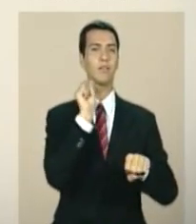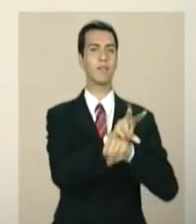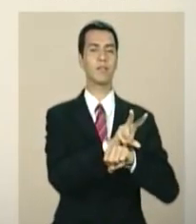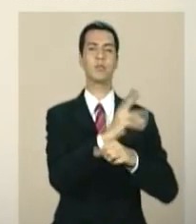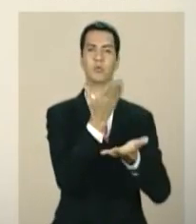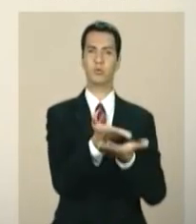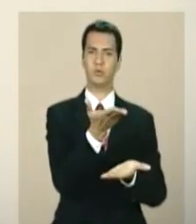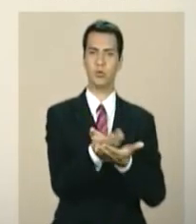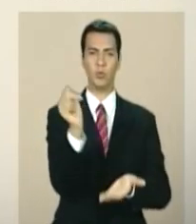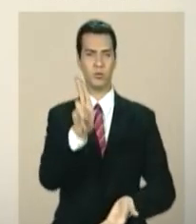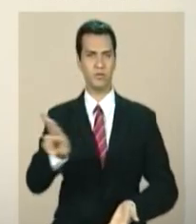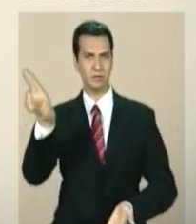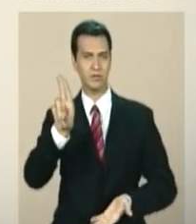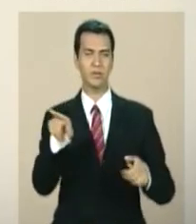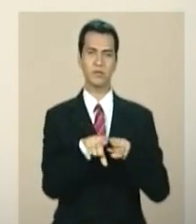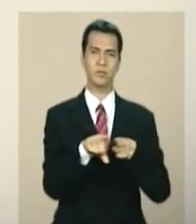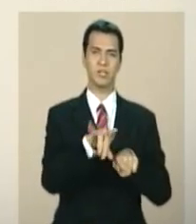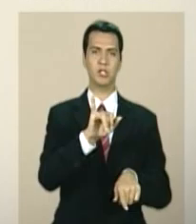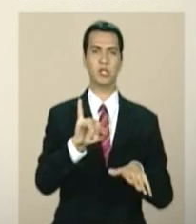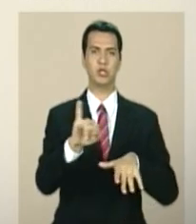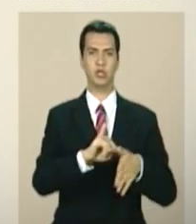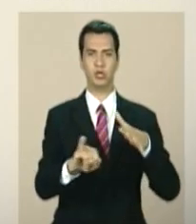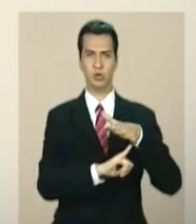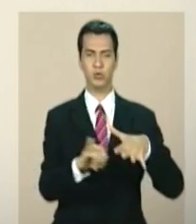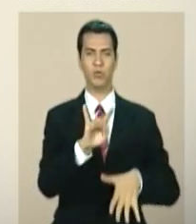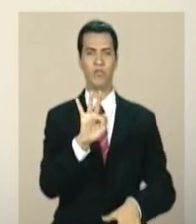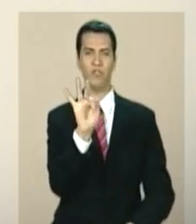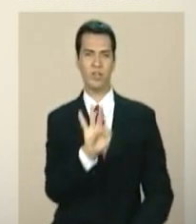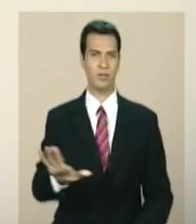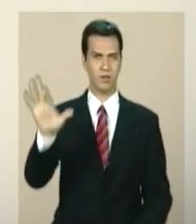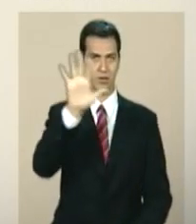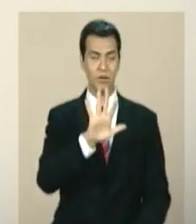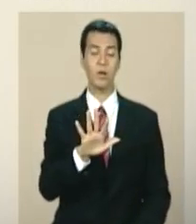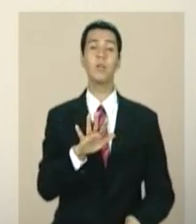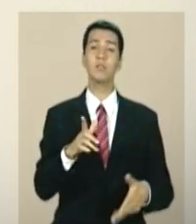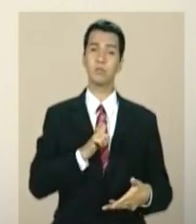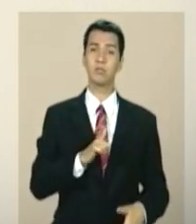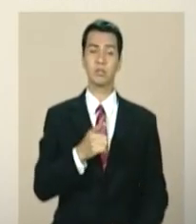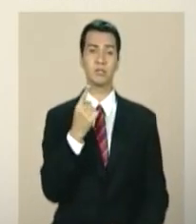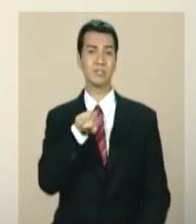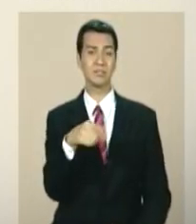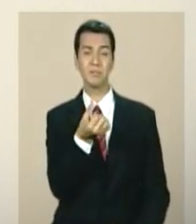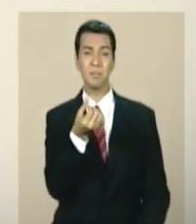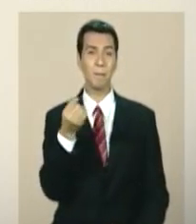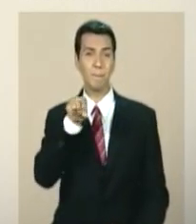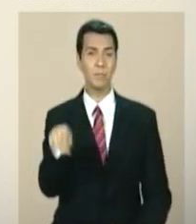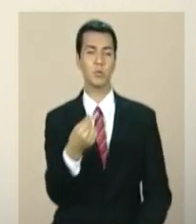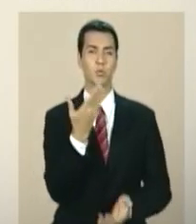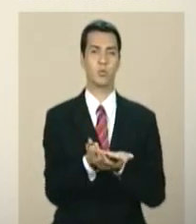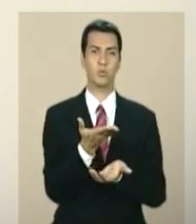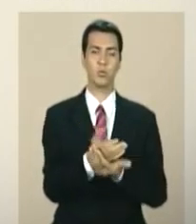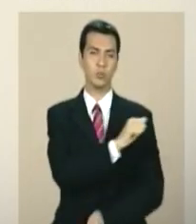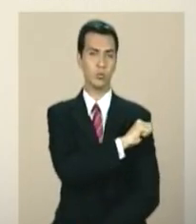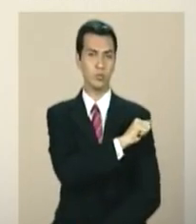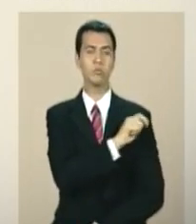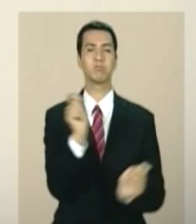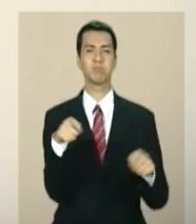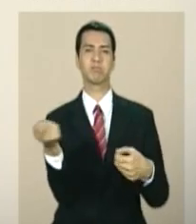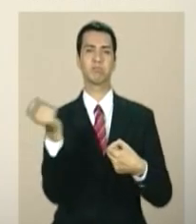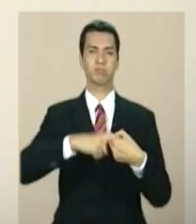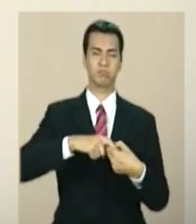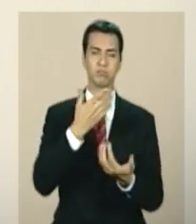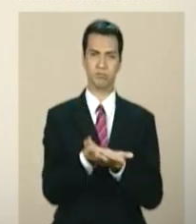são 108.000 estudantes que conquistaram suas vagas em 95 instituições